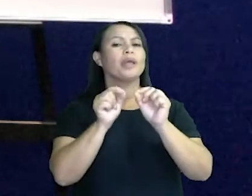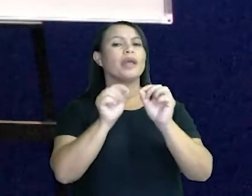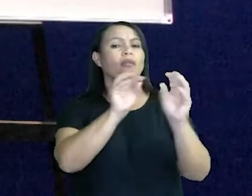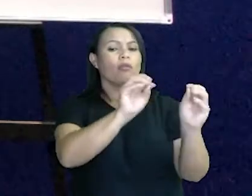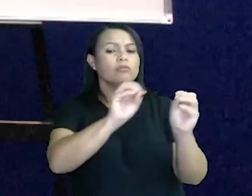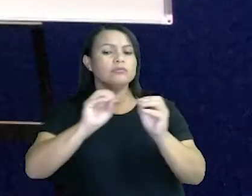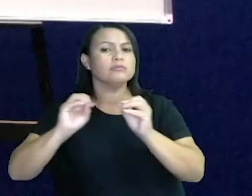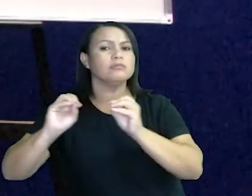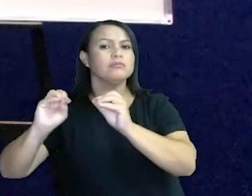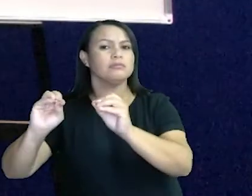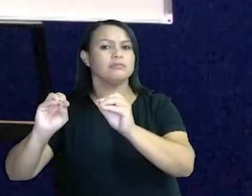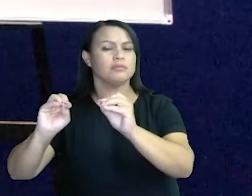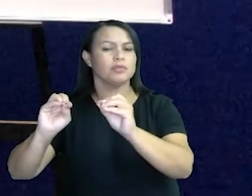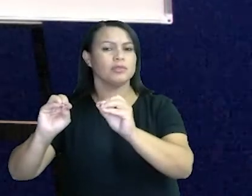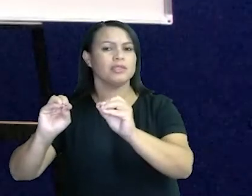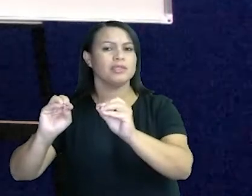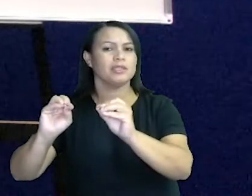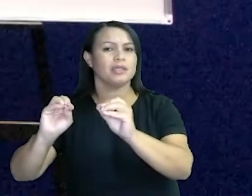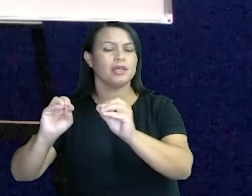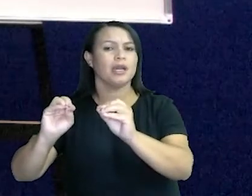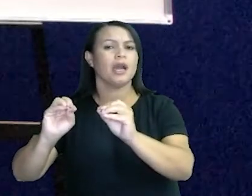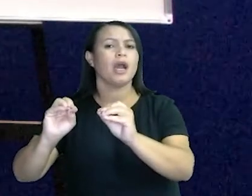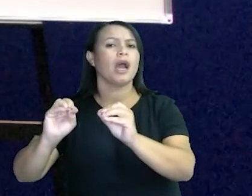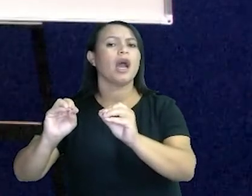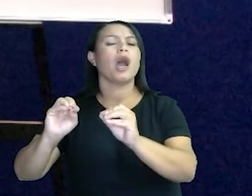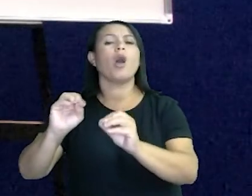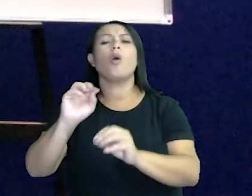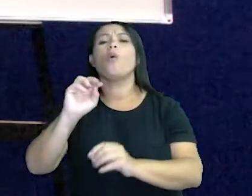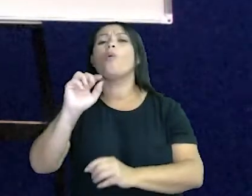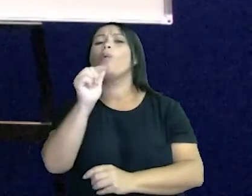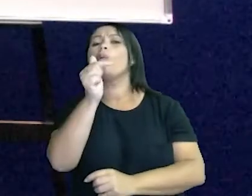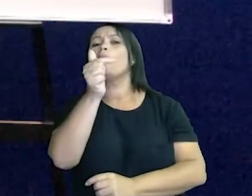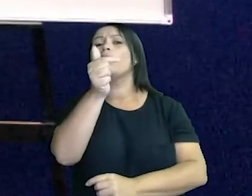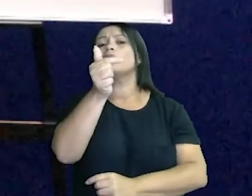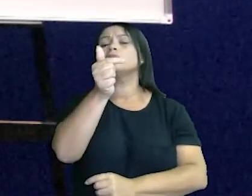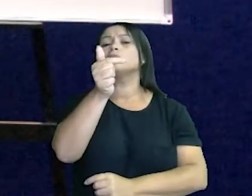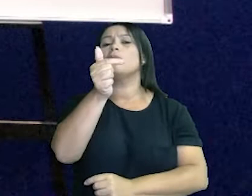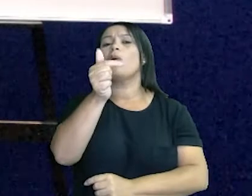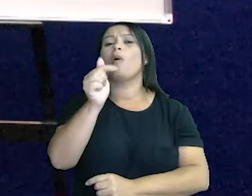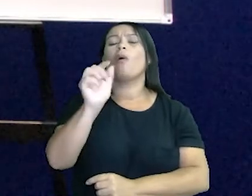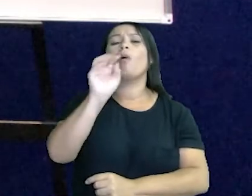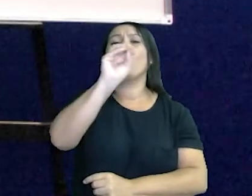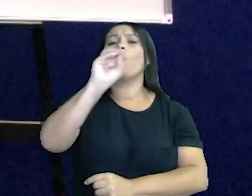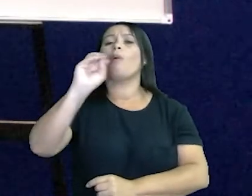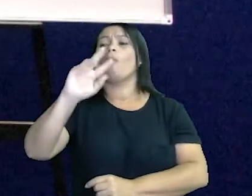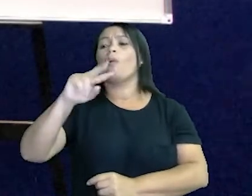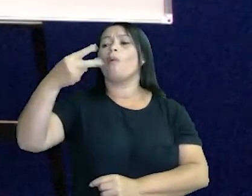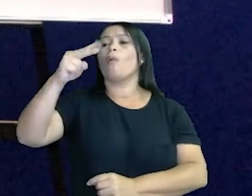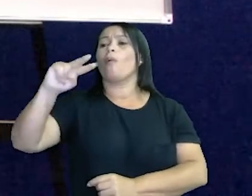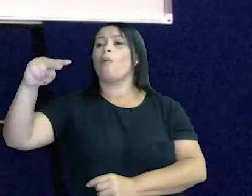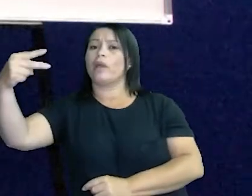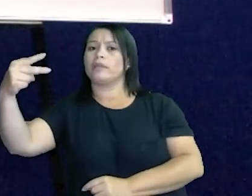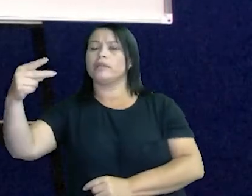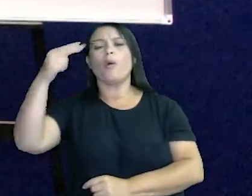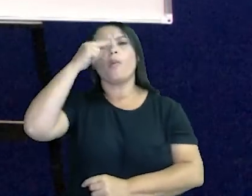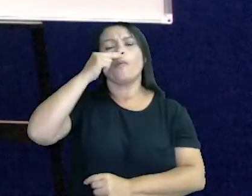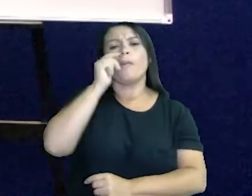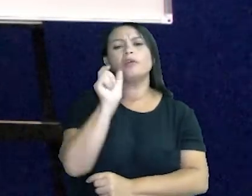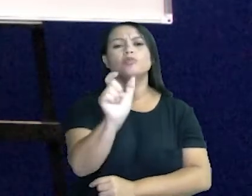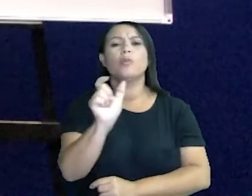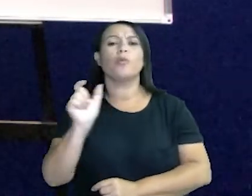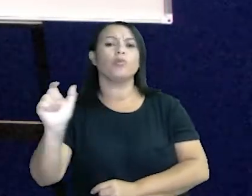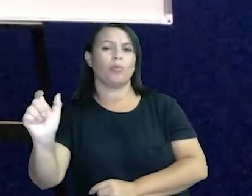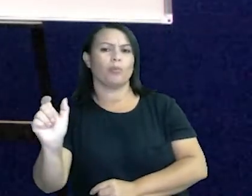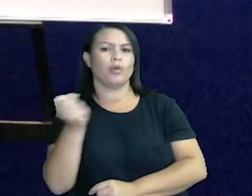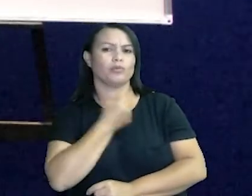vou distribuir o distribuir o meu ex poente para todos os números que estão o